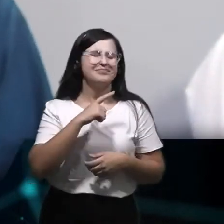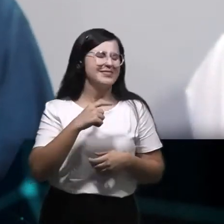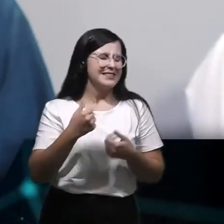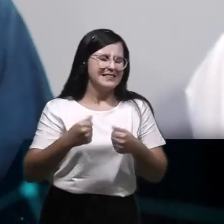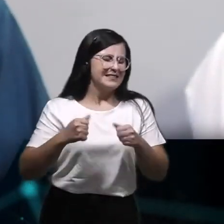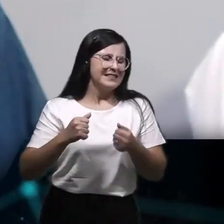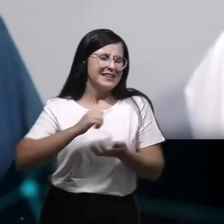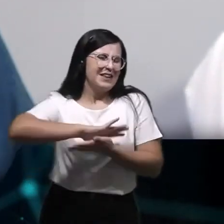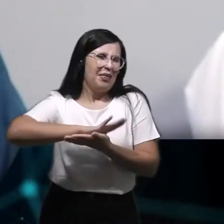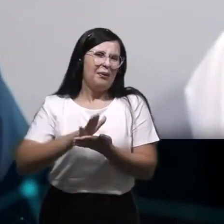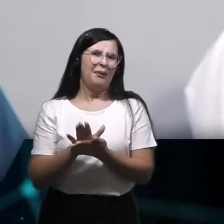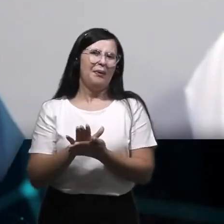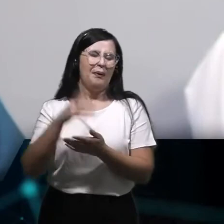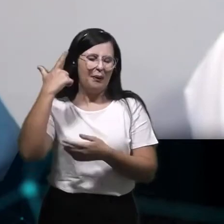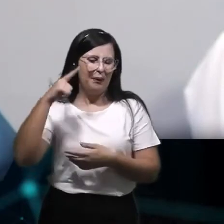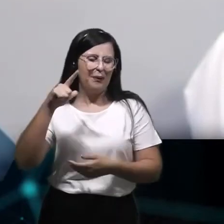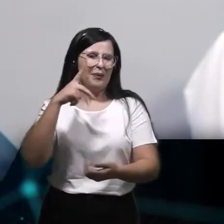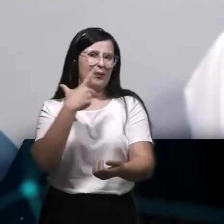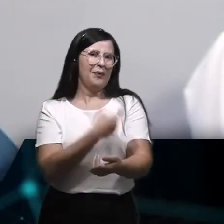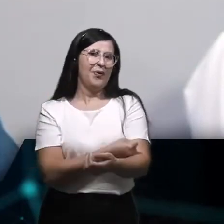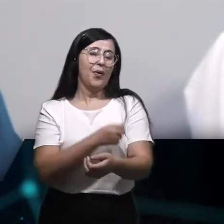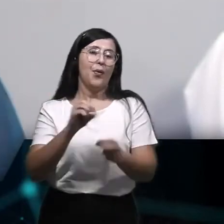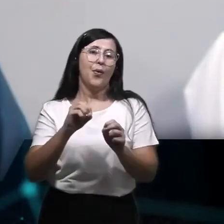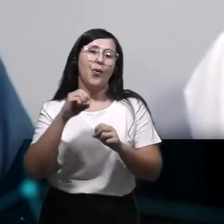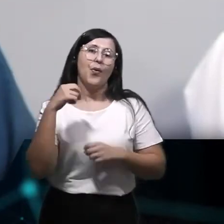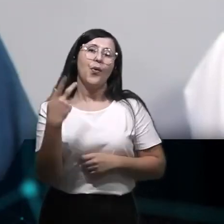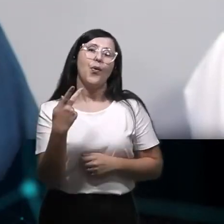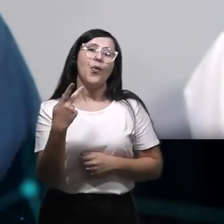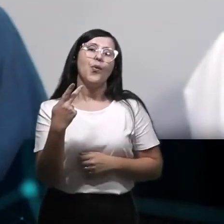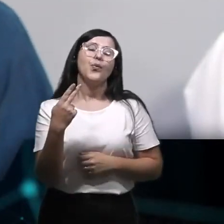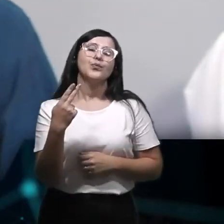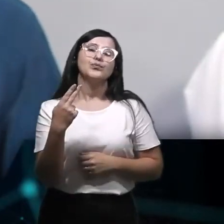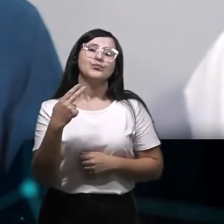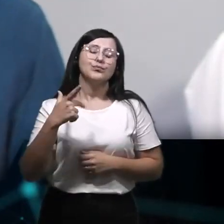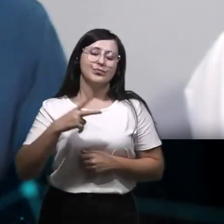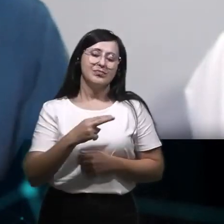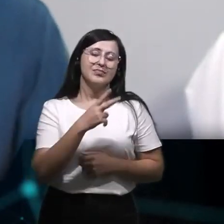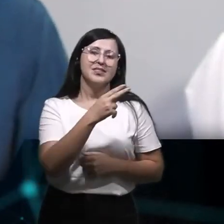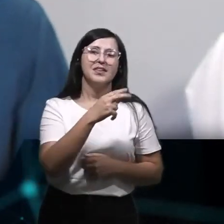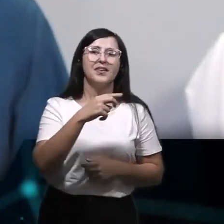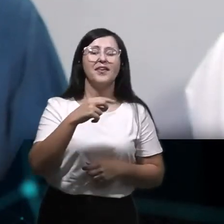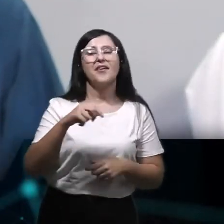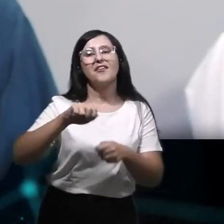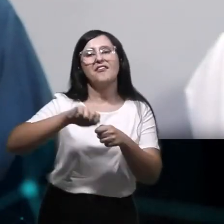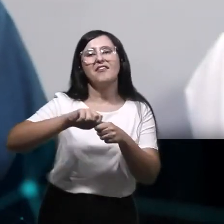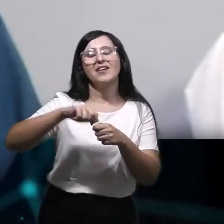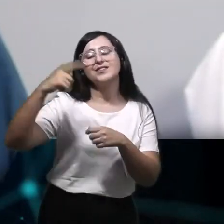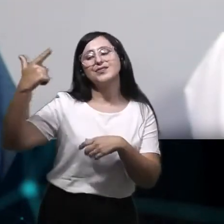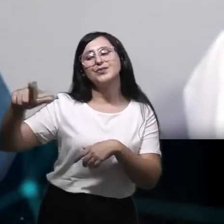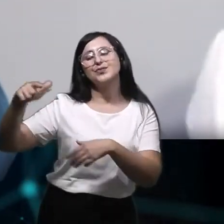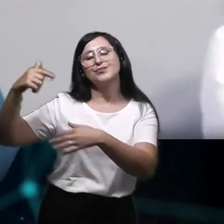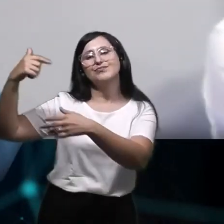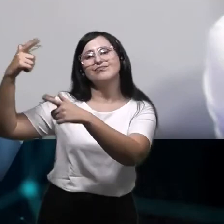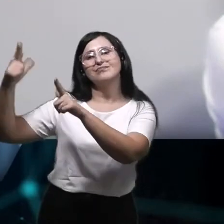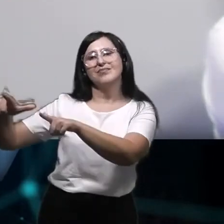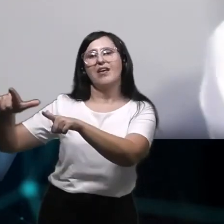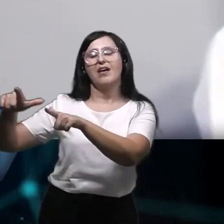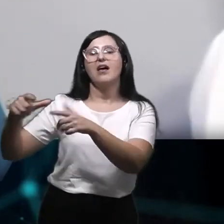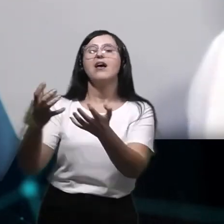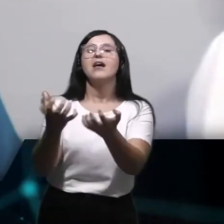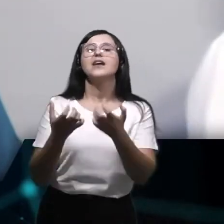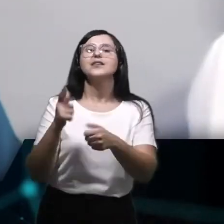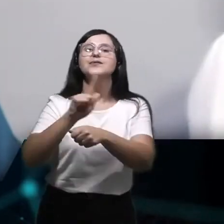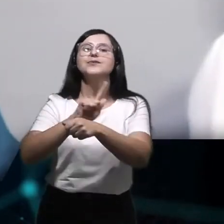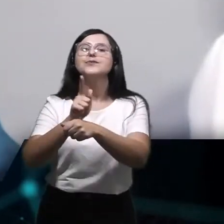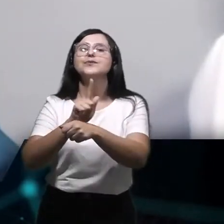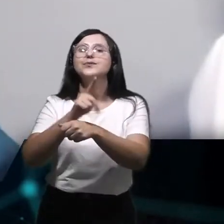pedir uma pessoa para conseguir um exame, uma cirurgia, e mesmo assim ainda é feito fora da cidade. A gente precisa de gestor, que é um